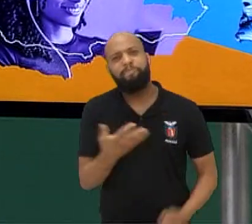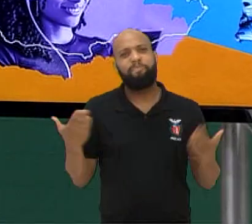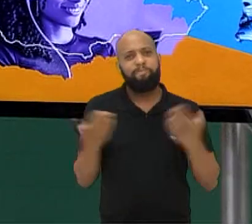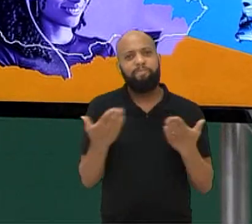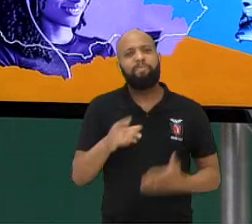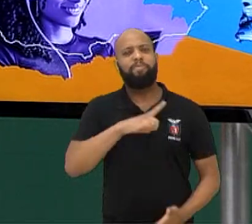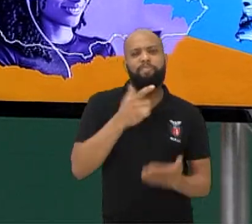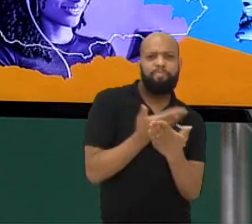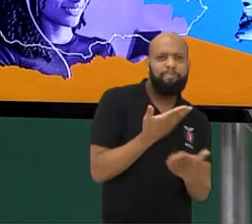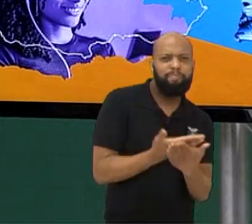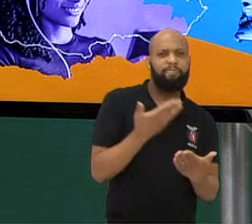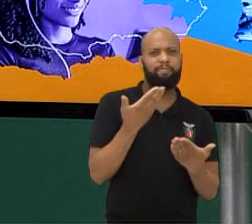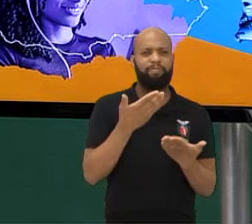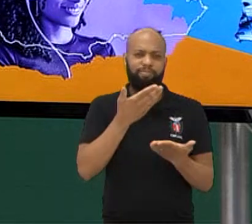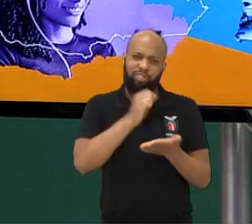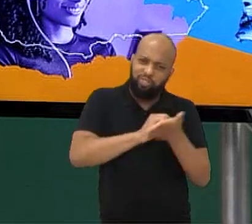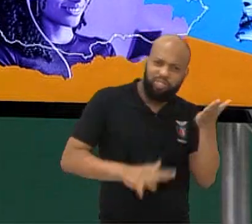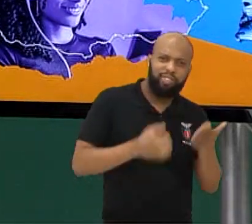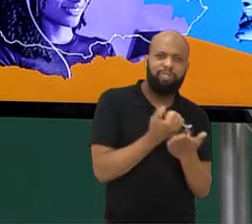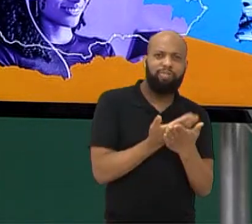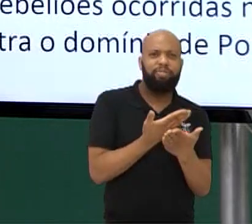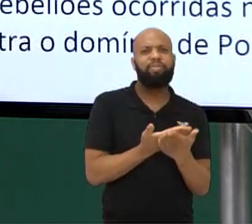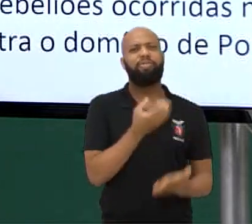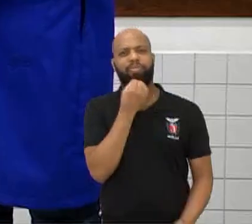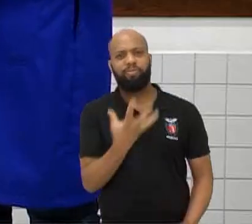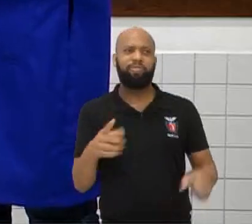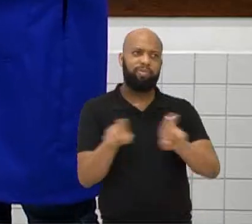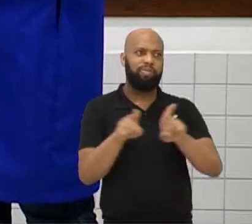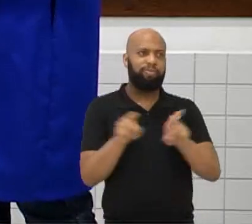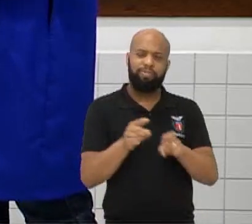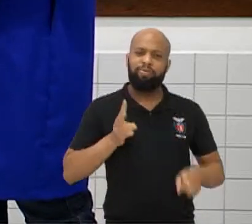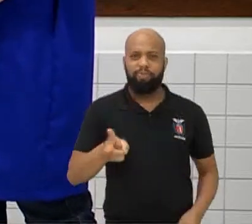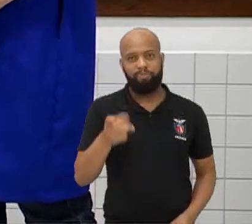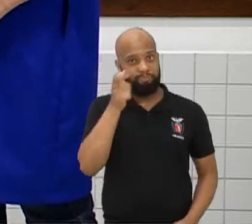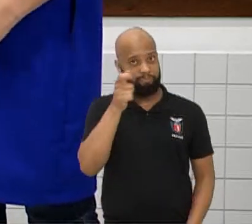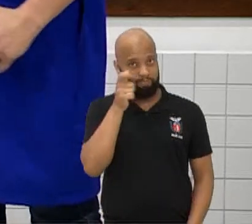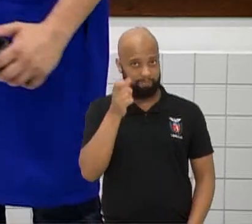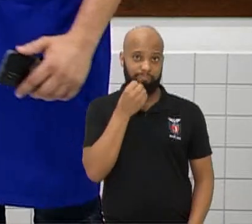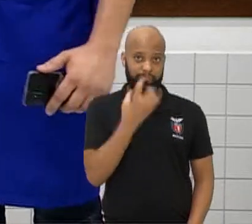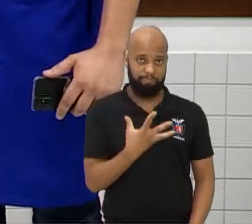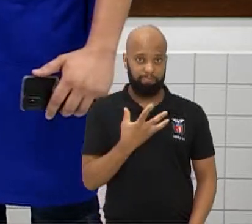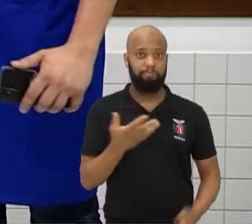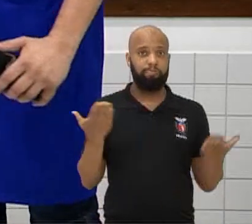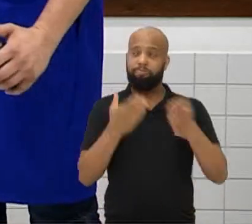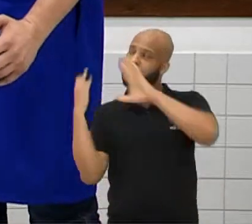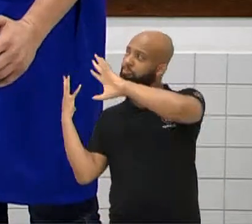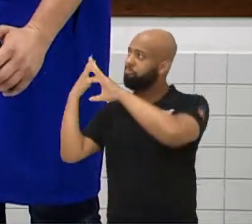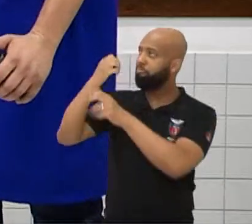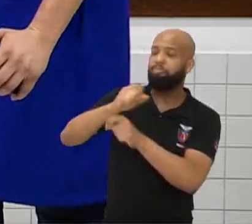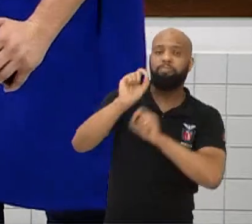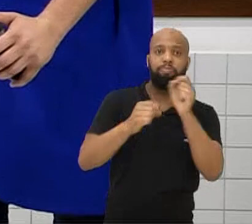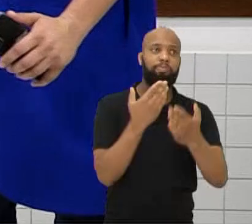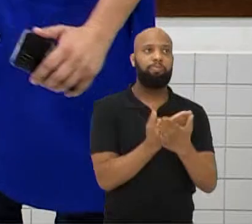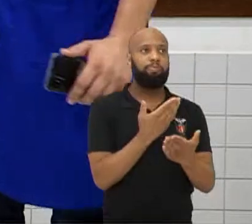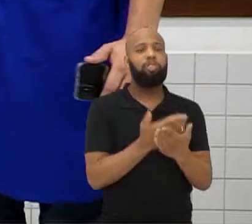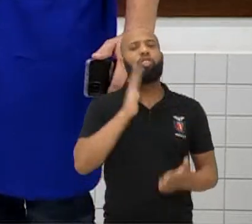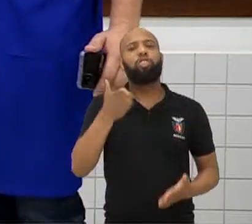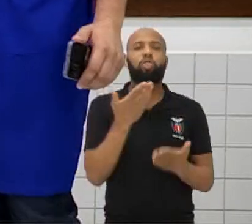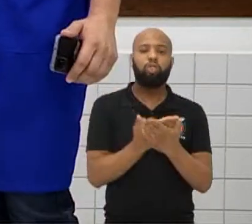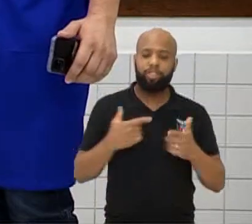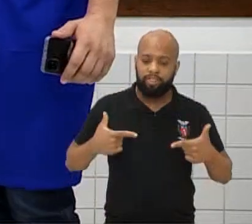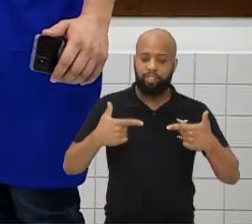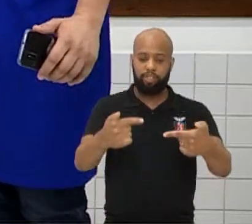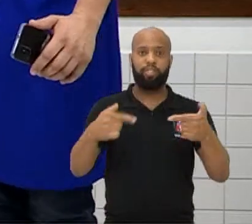ter boas aulas, boas atividades. Mantenha sempre a sua frequência. E vamos lembrar o que a gente falou nas últimas aulas aí comigo, que a gente falou das